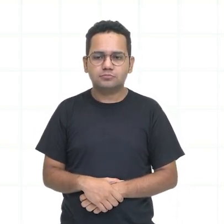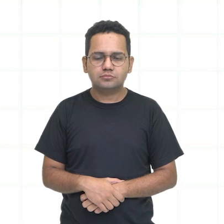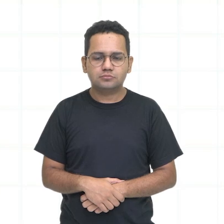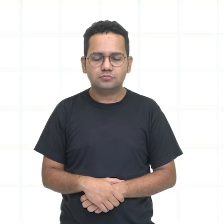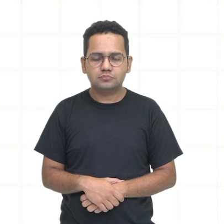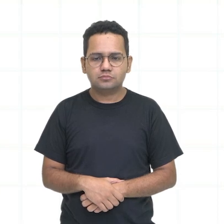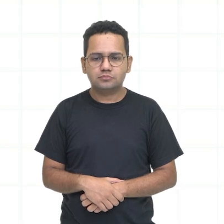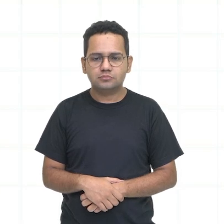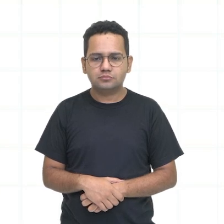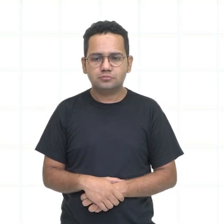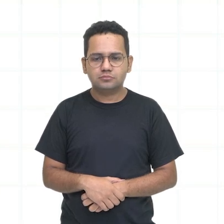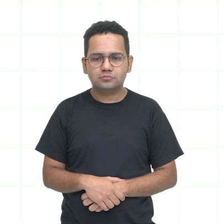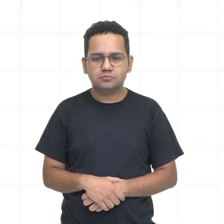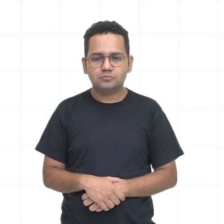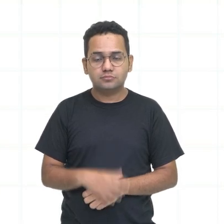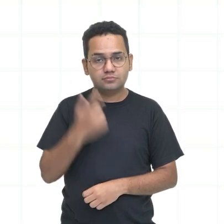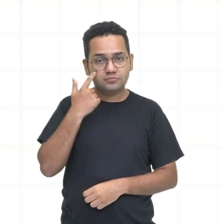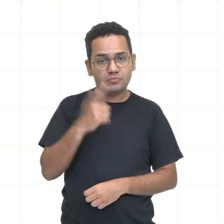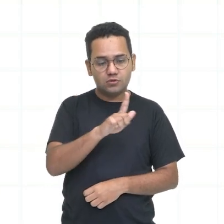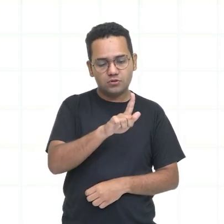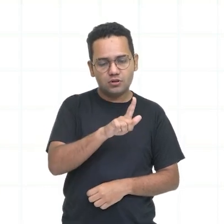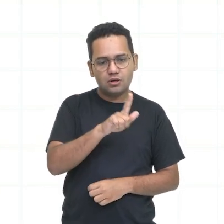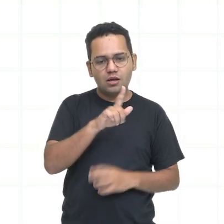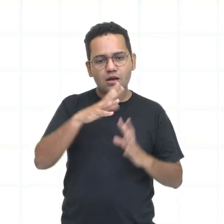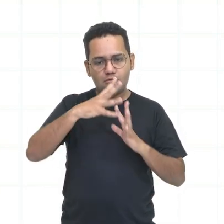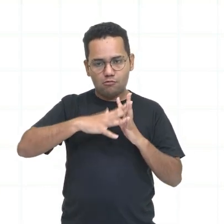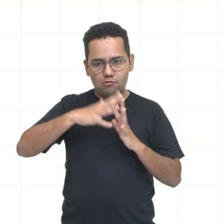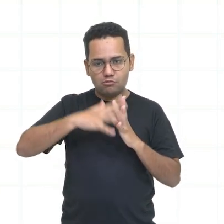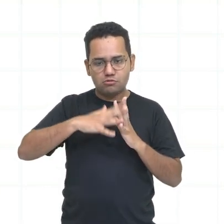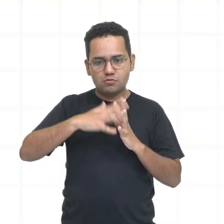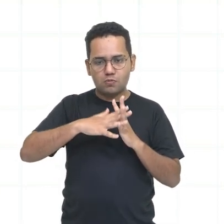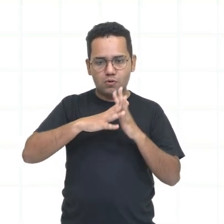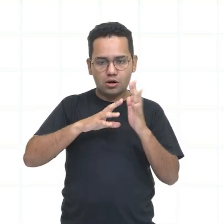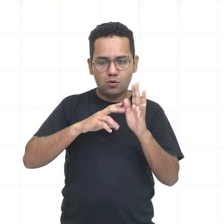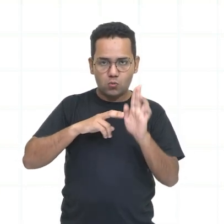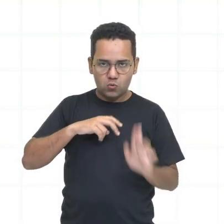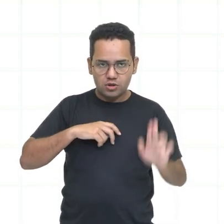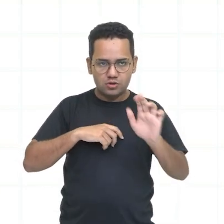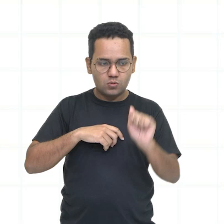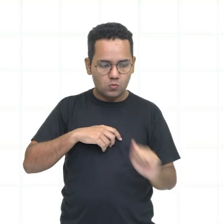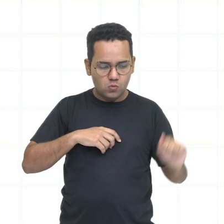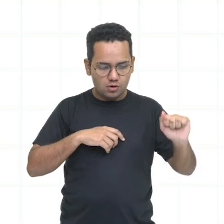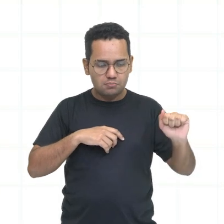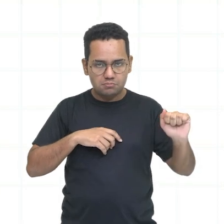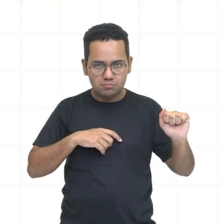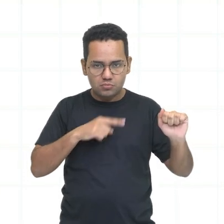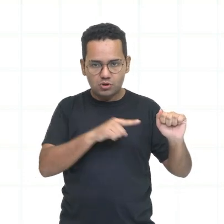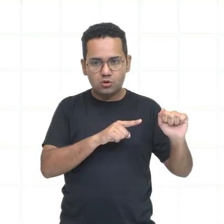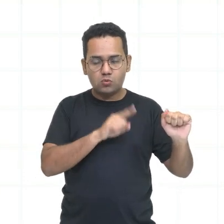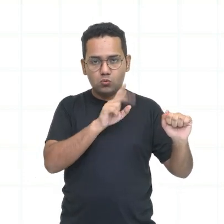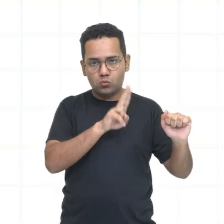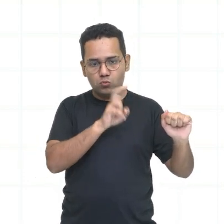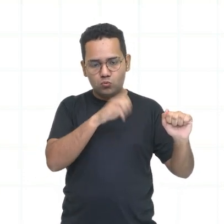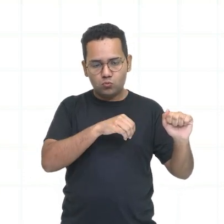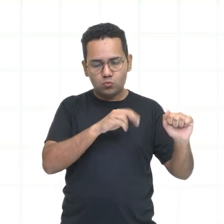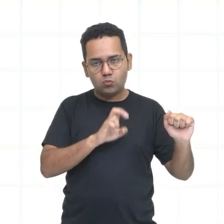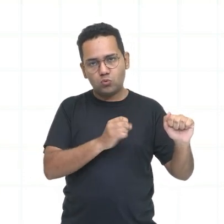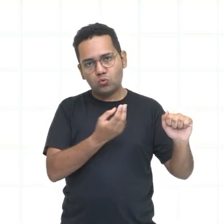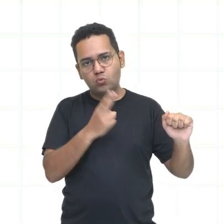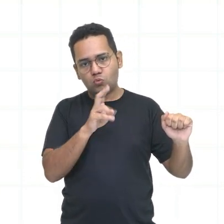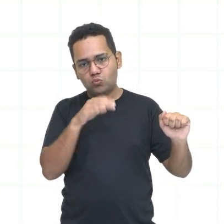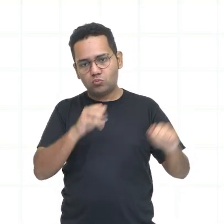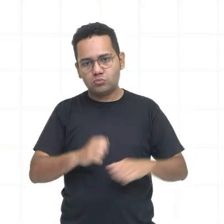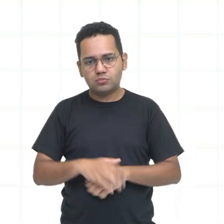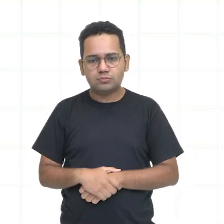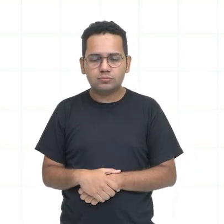society. Então, aqui tem um G, que é uma consoante, logo ou uma, né? Só que utilizando em língua